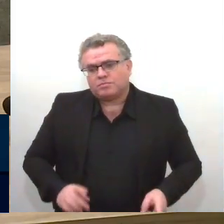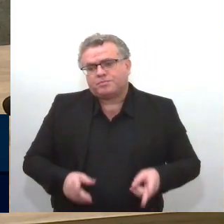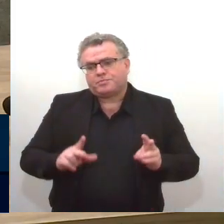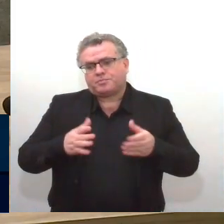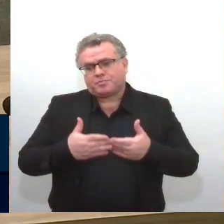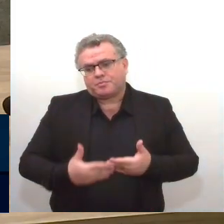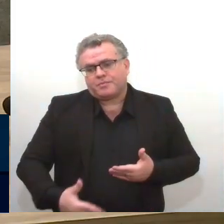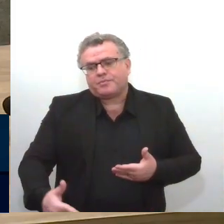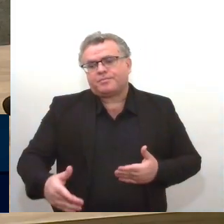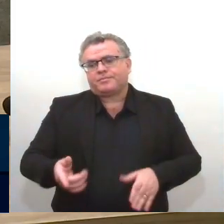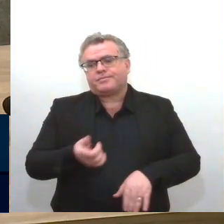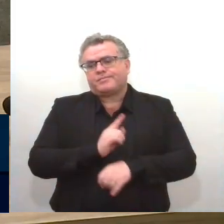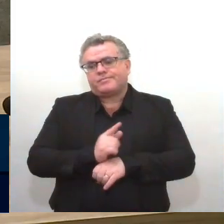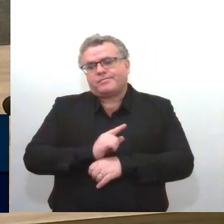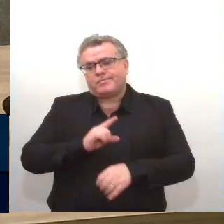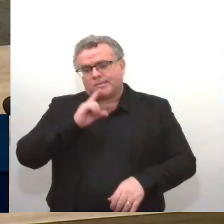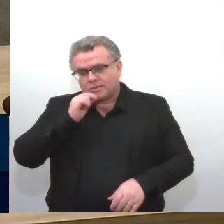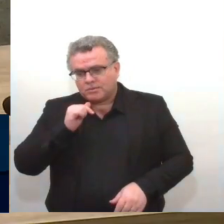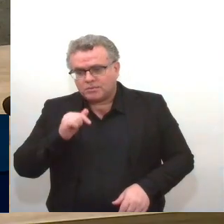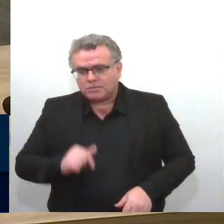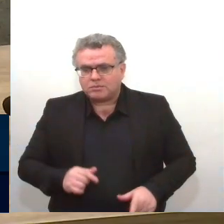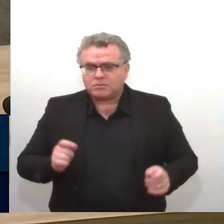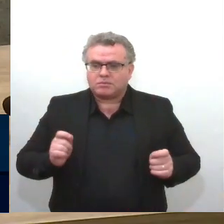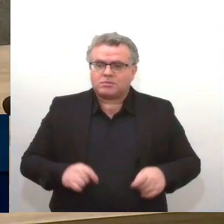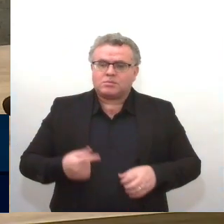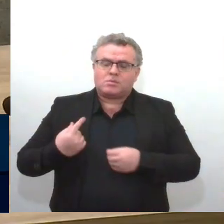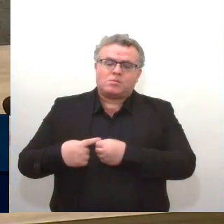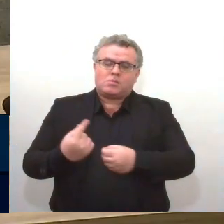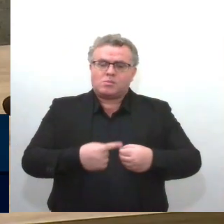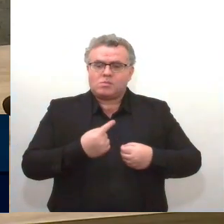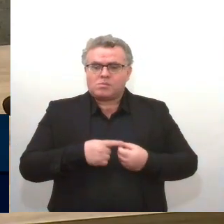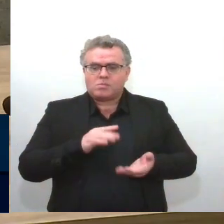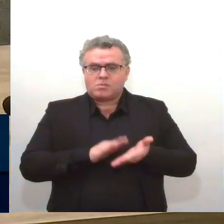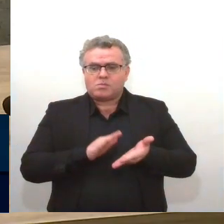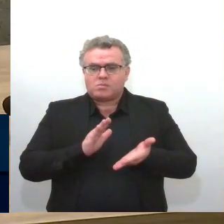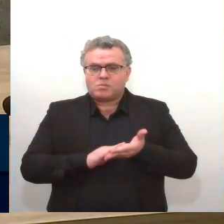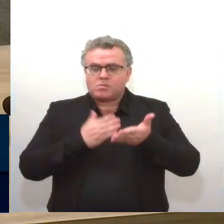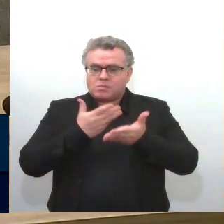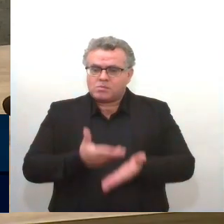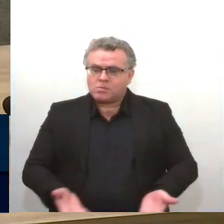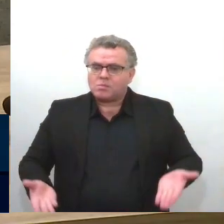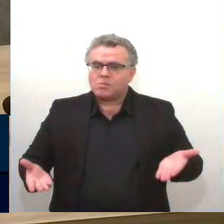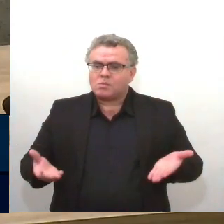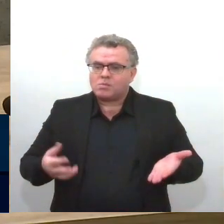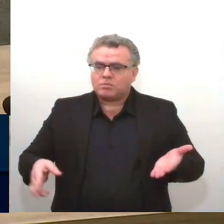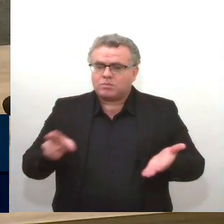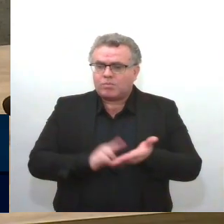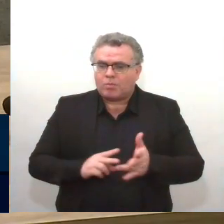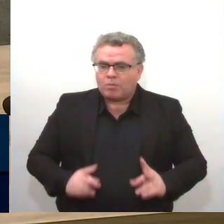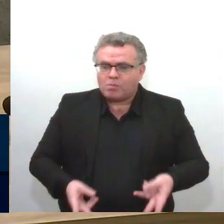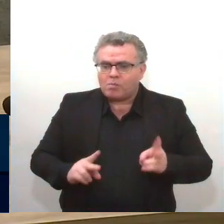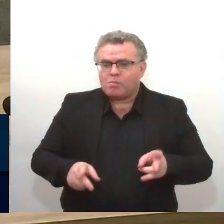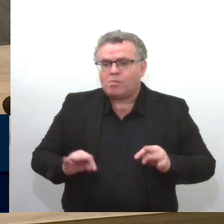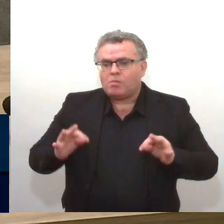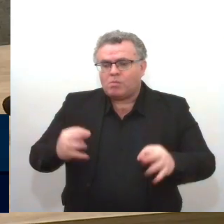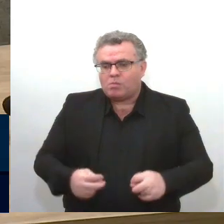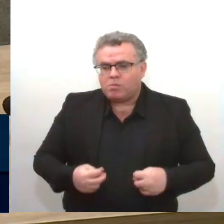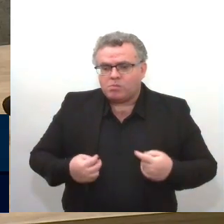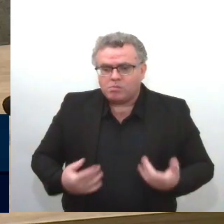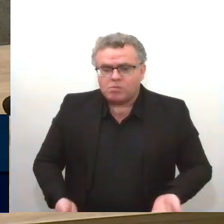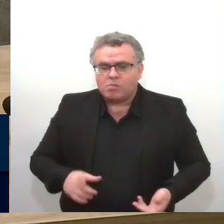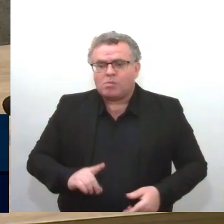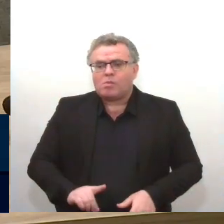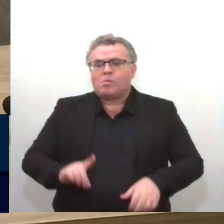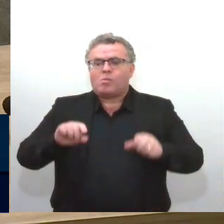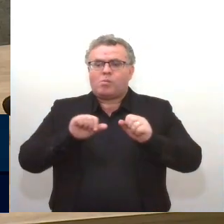mas todos os municípios Parabéns deputado George Parabéns a todos e que Deus nos abençoe e abençoe a